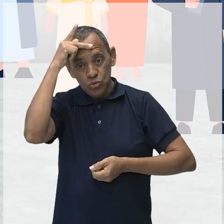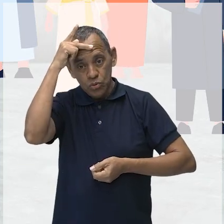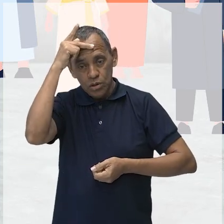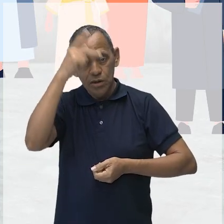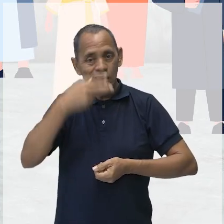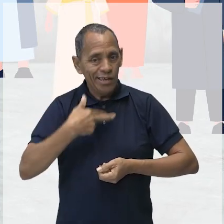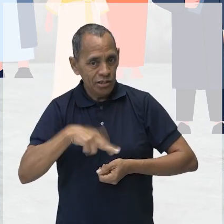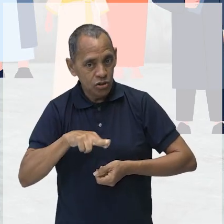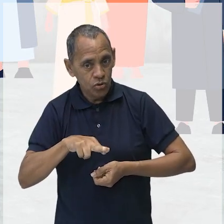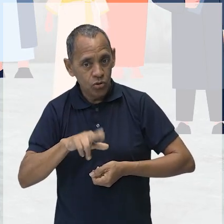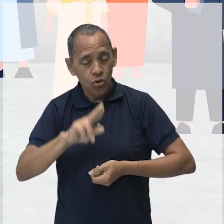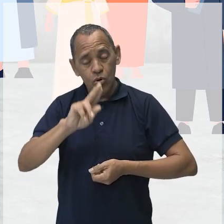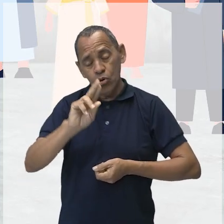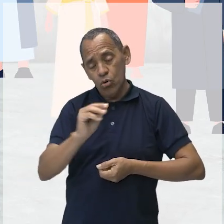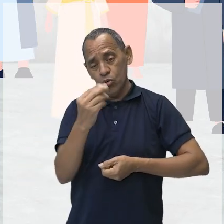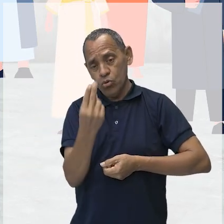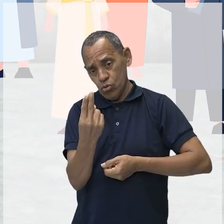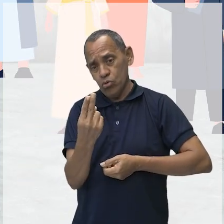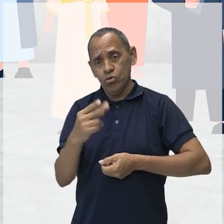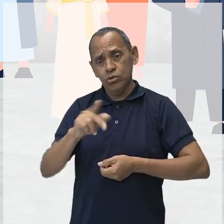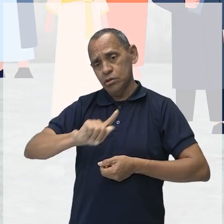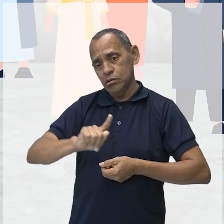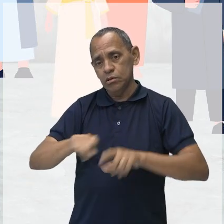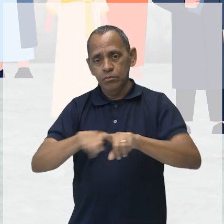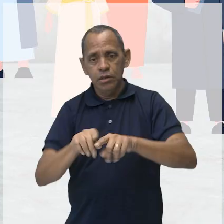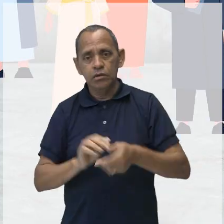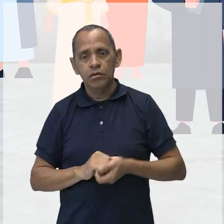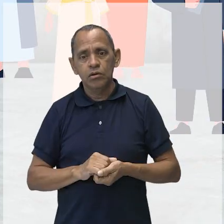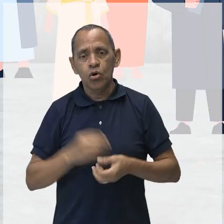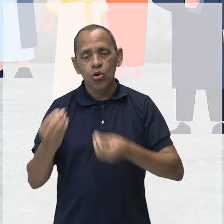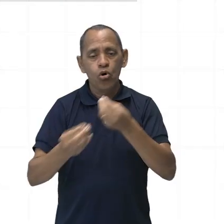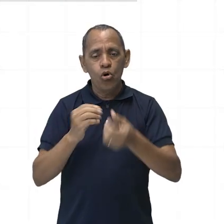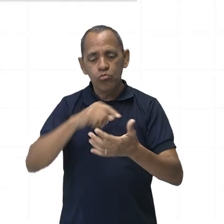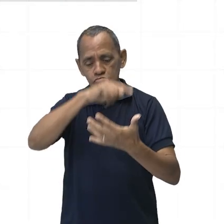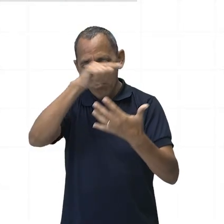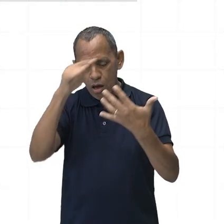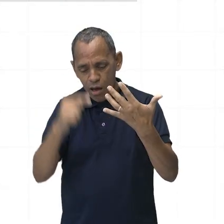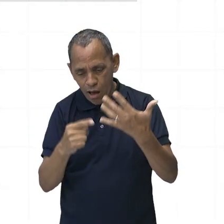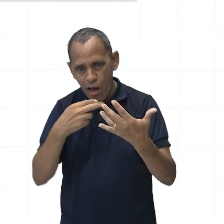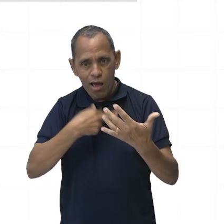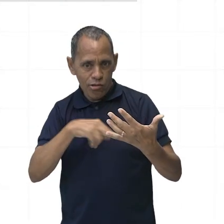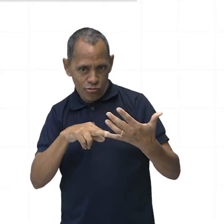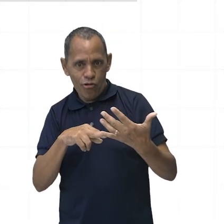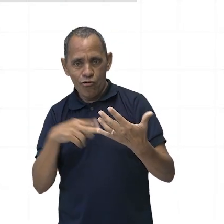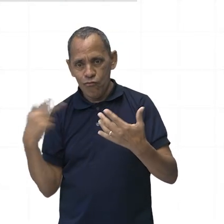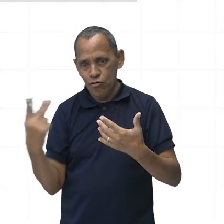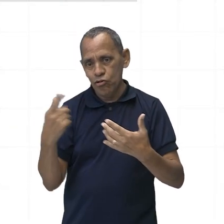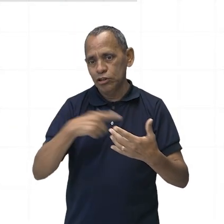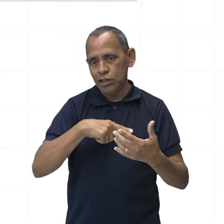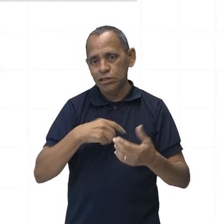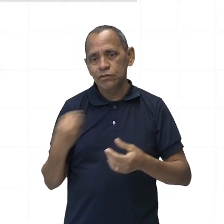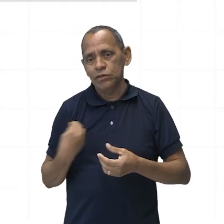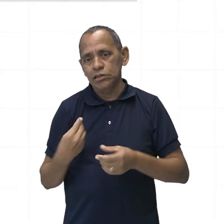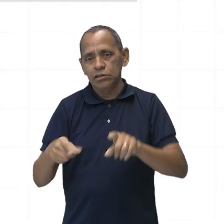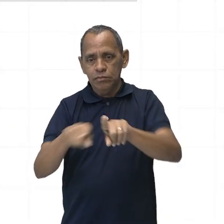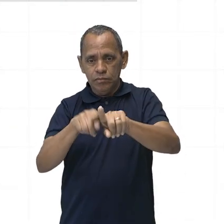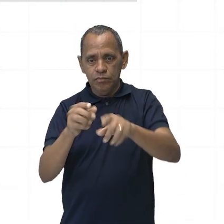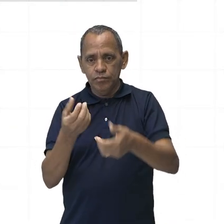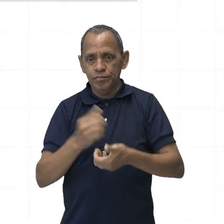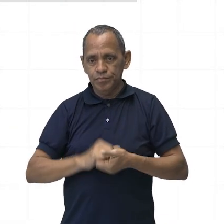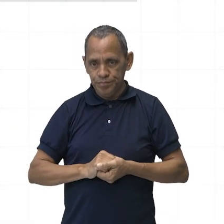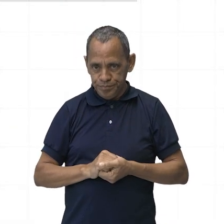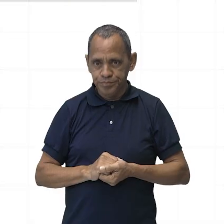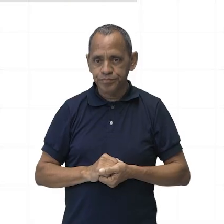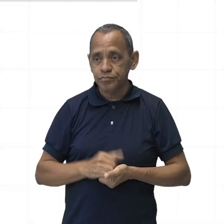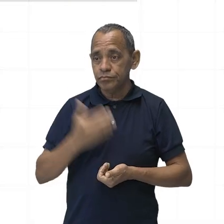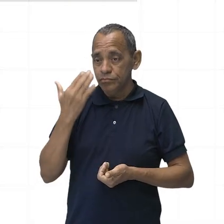agora vamos ver como essas diferentes religiões vão valorizar a vida. Vamos lá, nós temos aí começando aí com essas